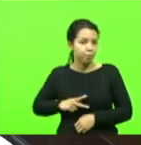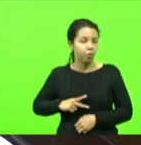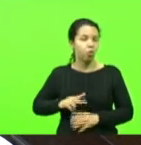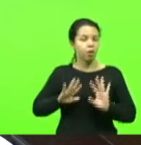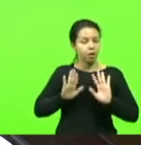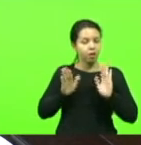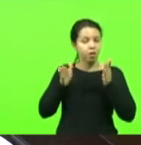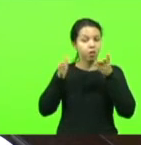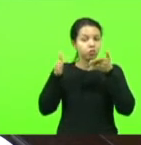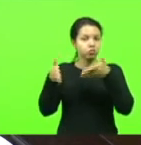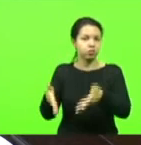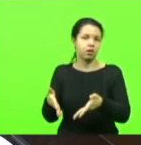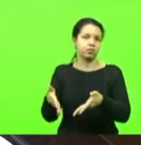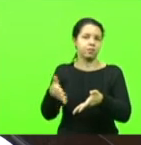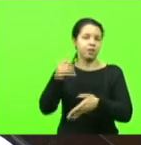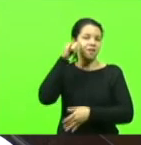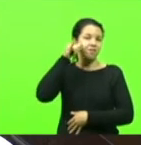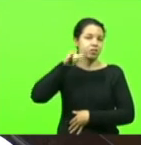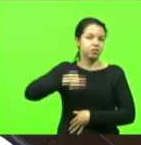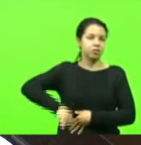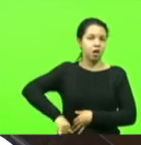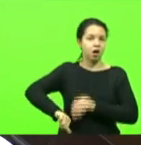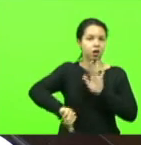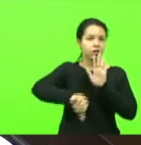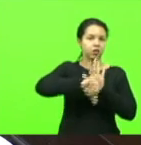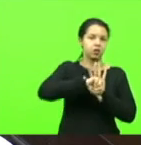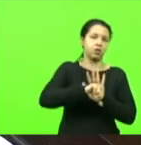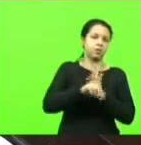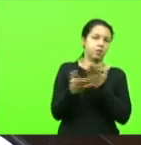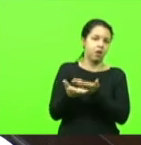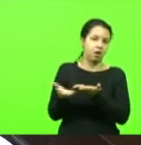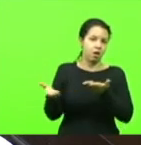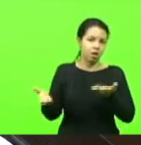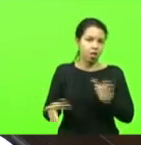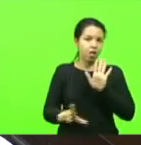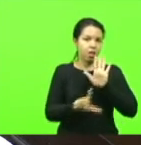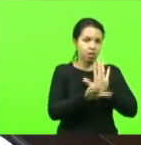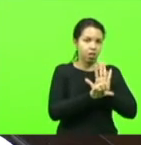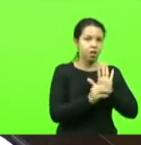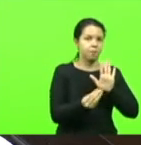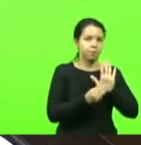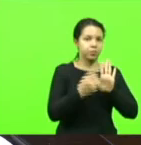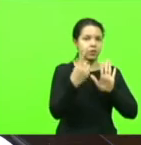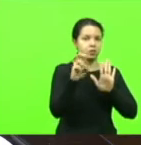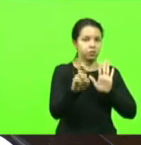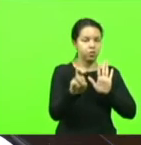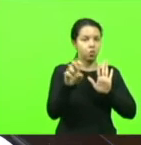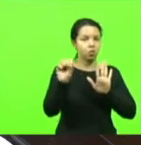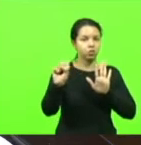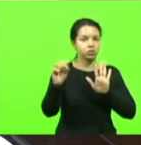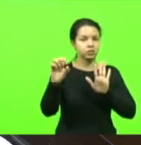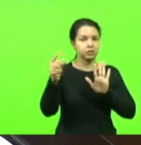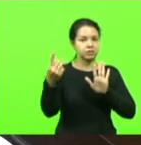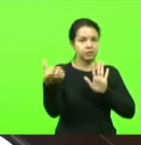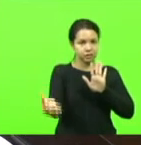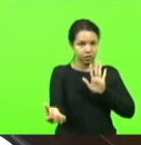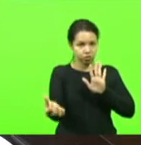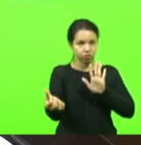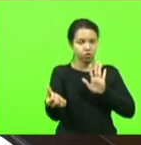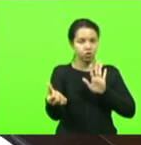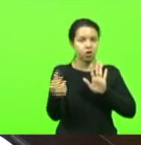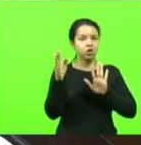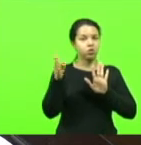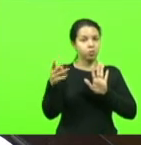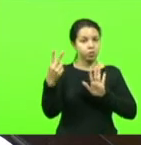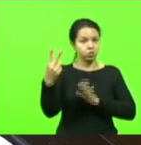e mais efetivas no combate a esse tipo de crime nos moldes já estabelecidos na lei 15.806 de